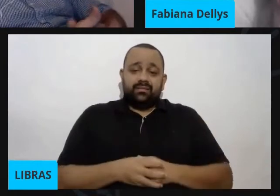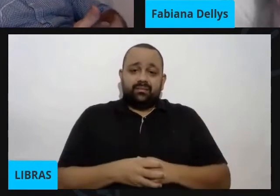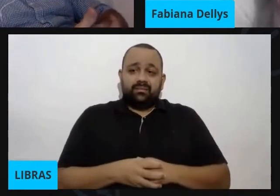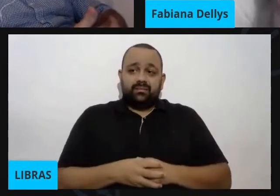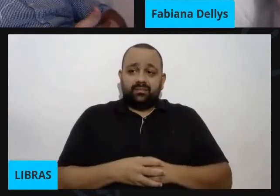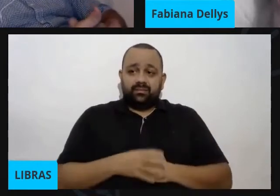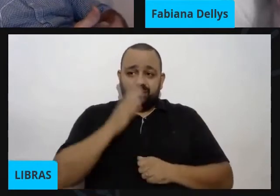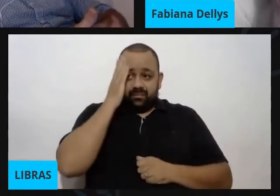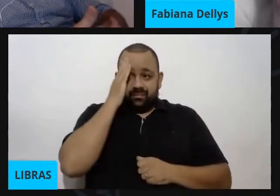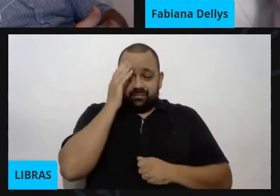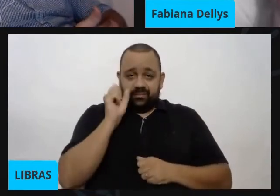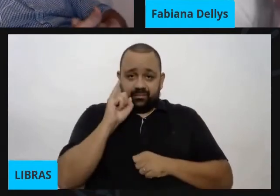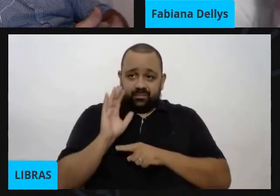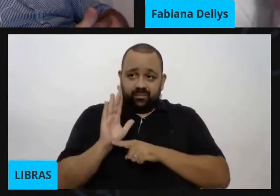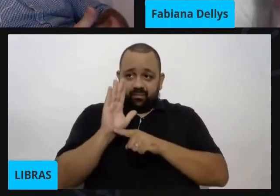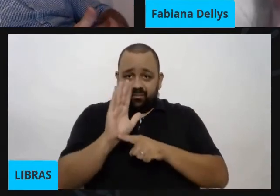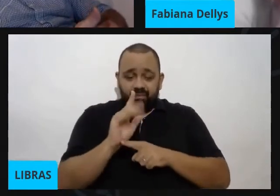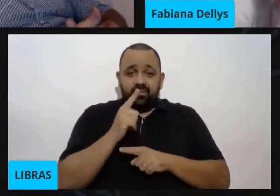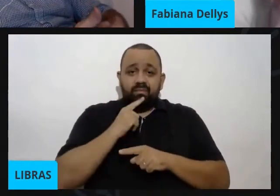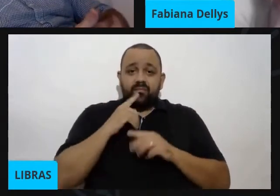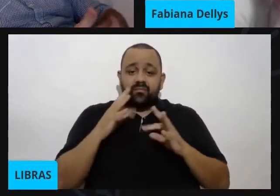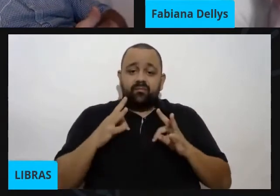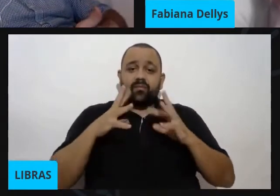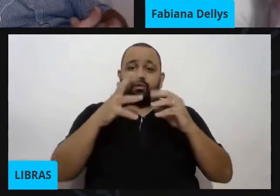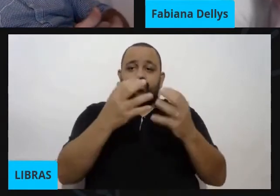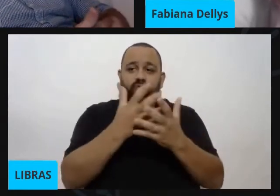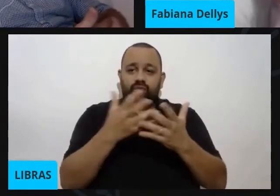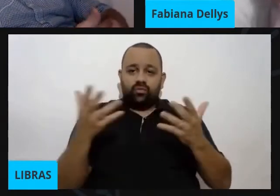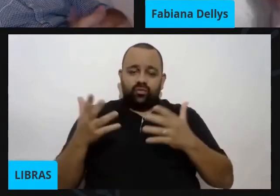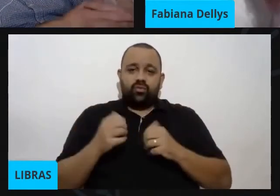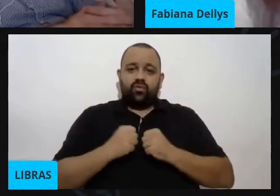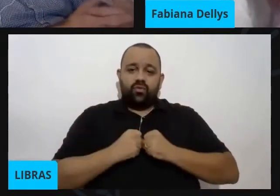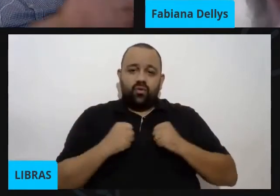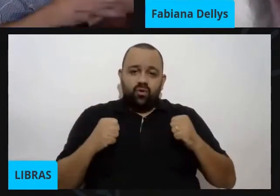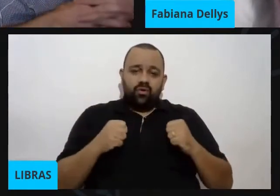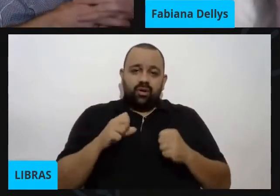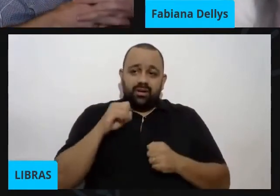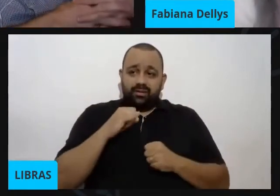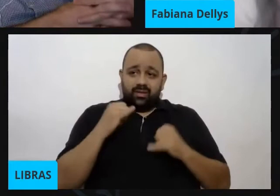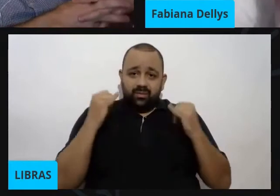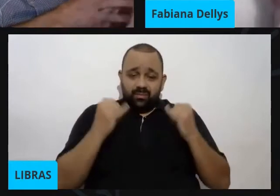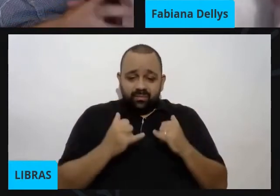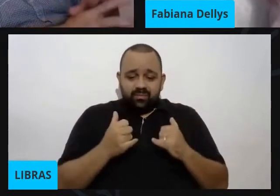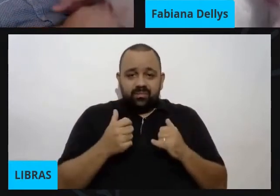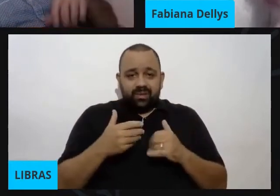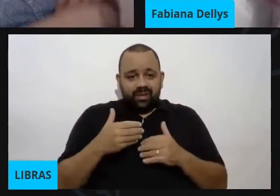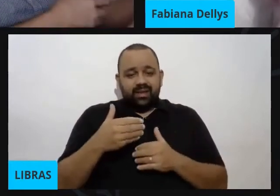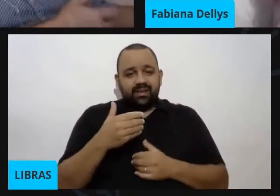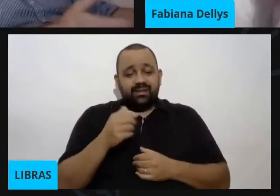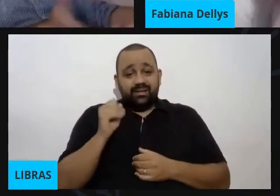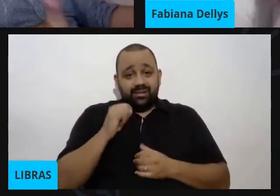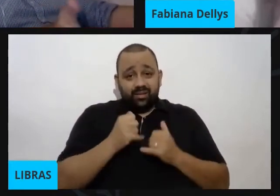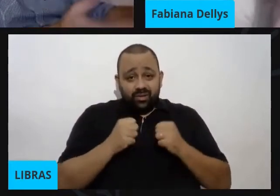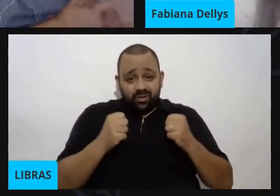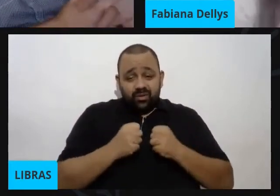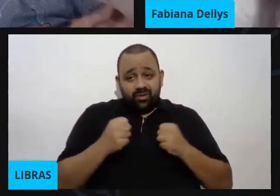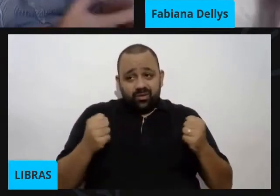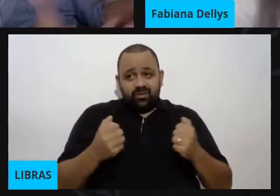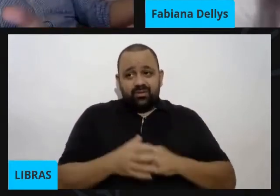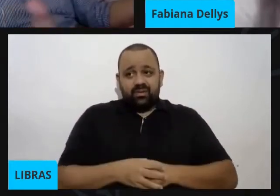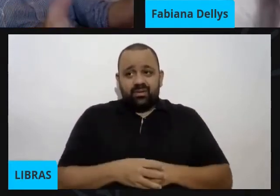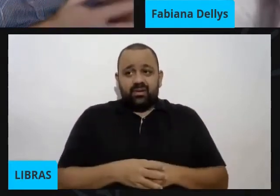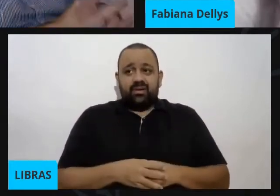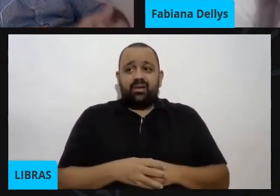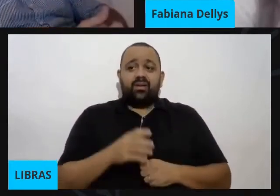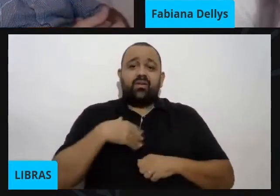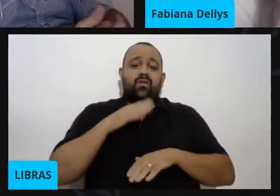Olha, para te ajudar, eu vou te falar, todo mundo engordou, viu? Só quem tinha tendência a emagrecer que emagreceu, mas quem tinha tendência a engordar, engordou. A